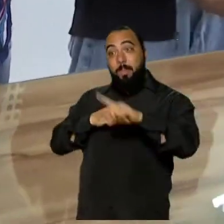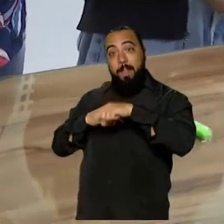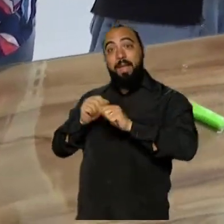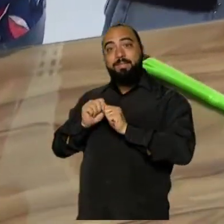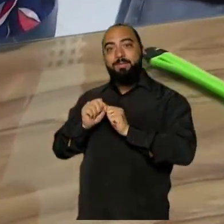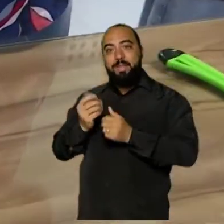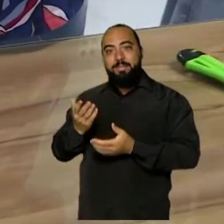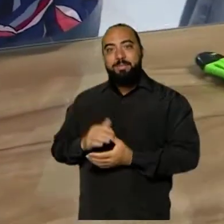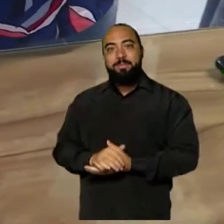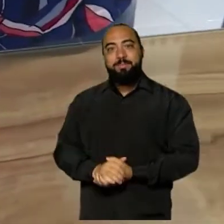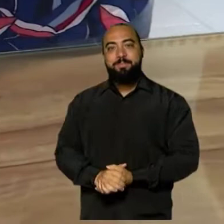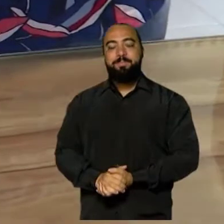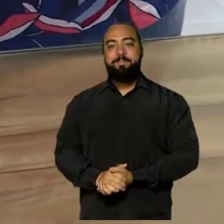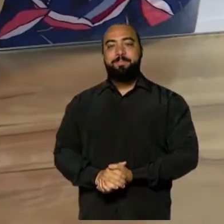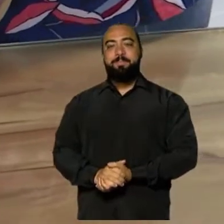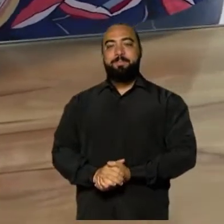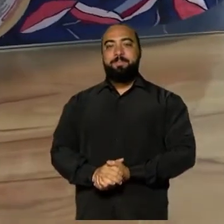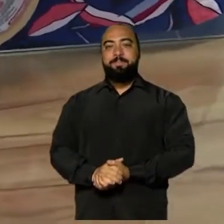fazer.